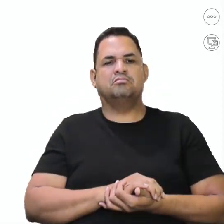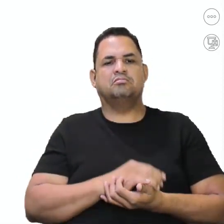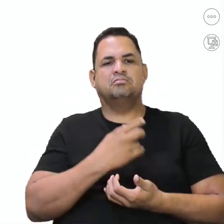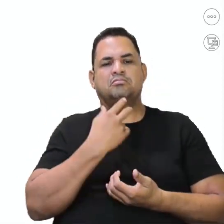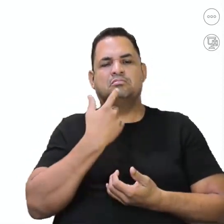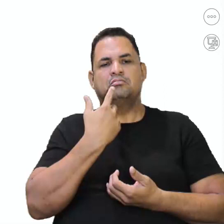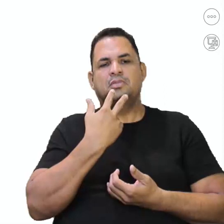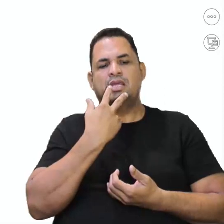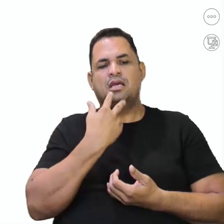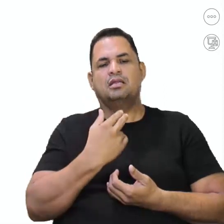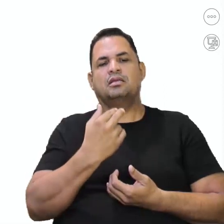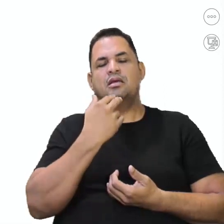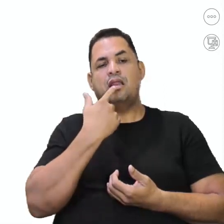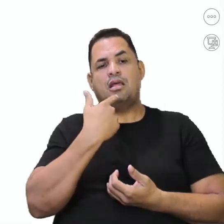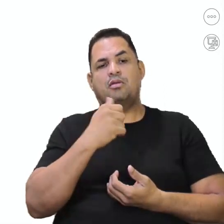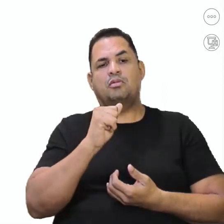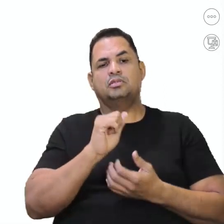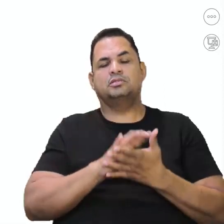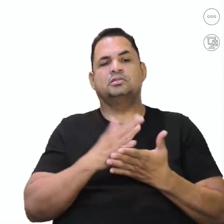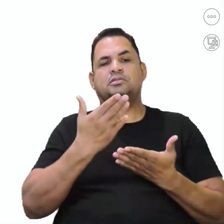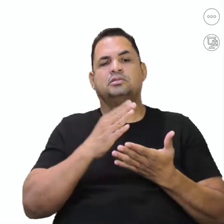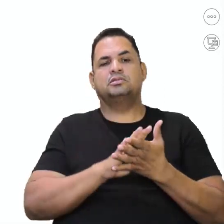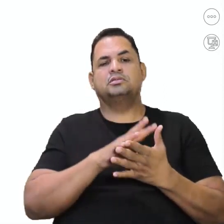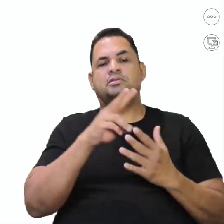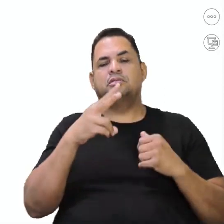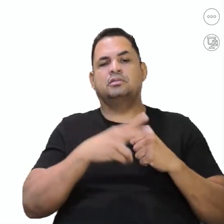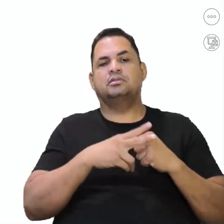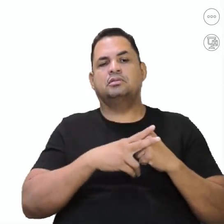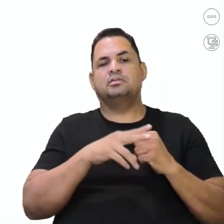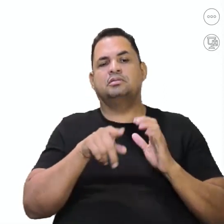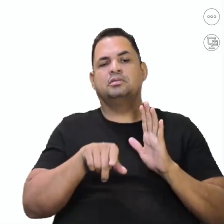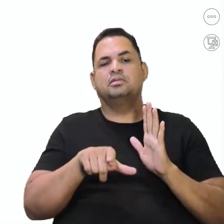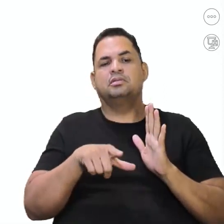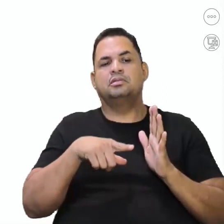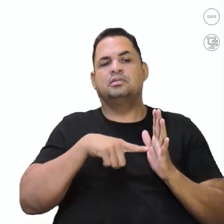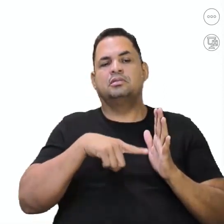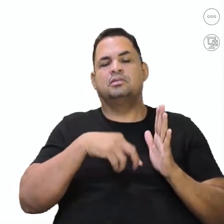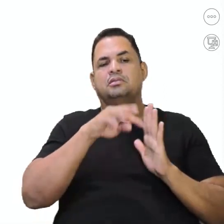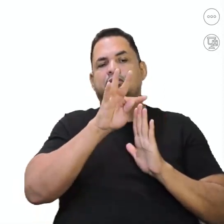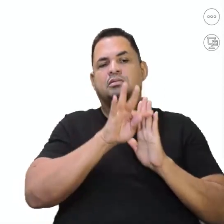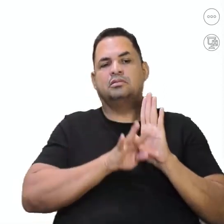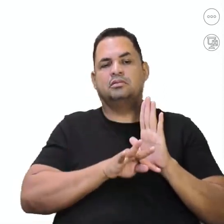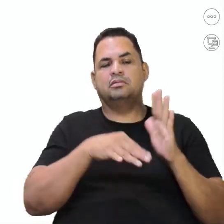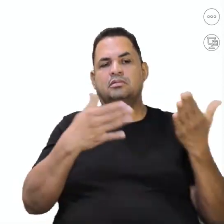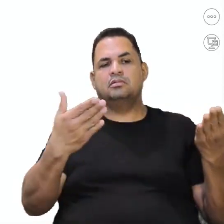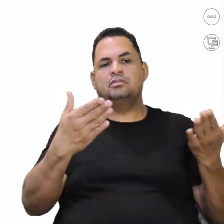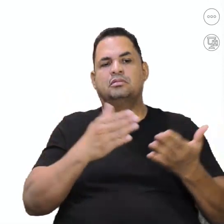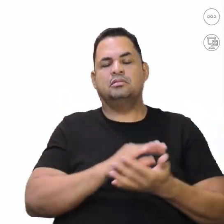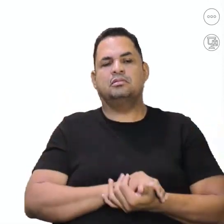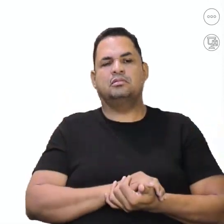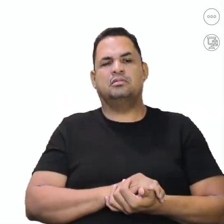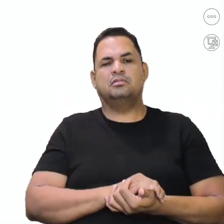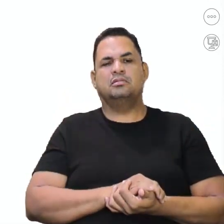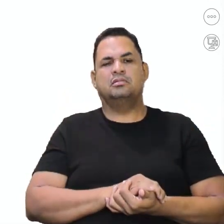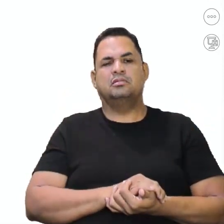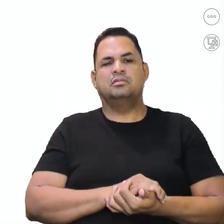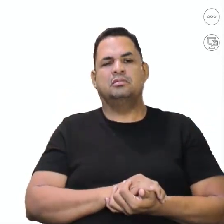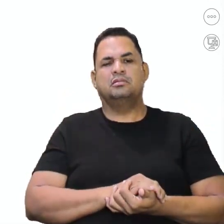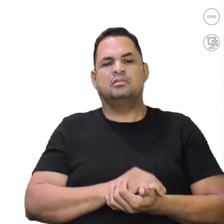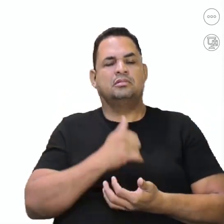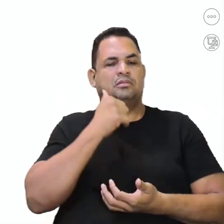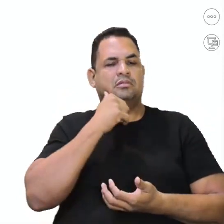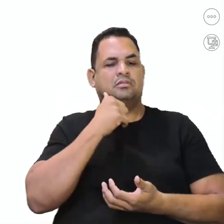da linguagem verbal. Temos as palavras aqui, o textinho, certo? The lady who lives on a plane.